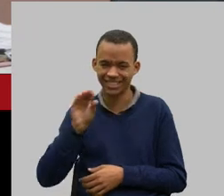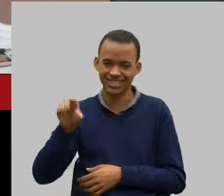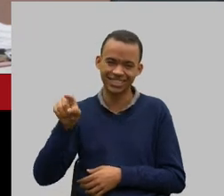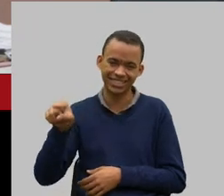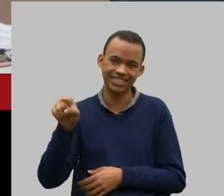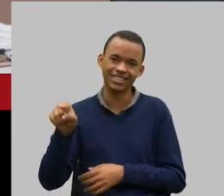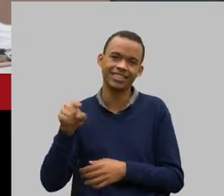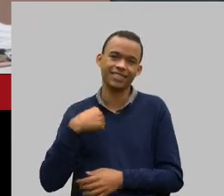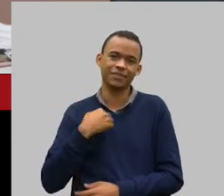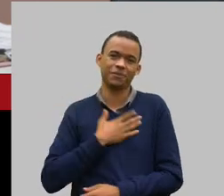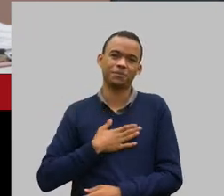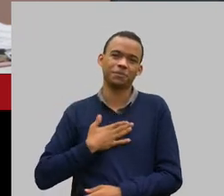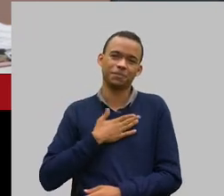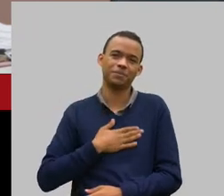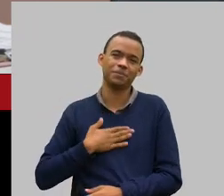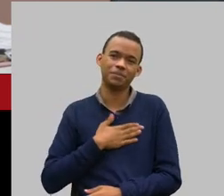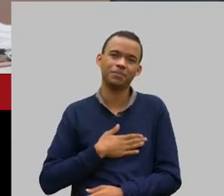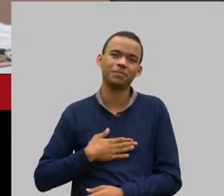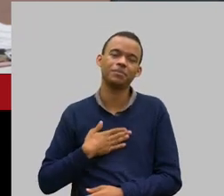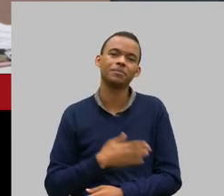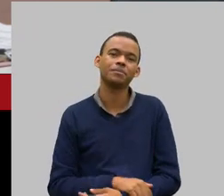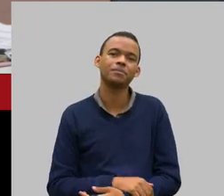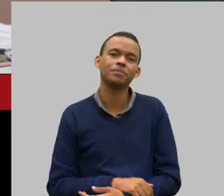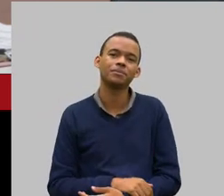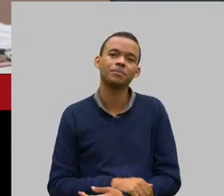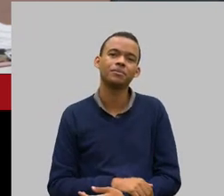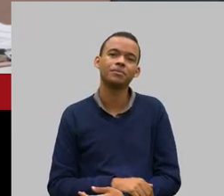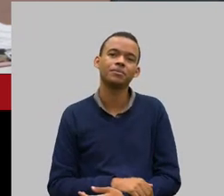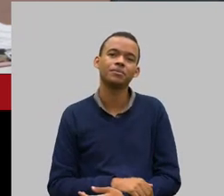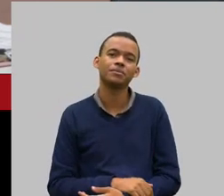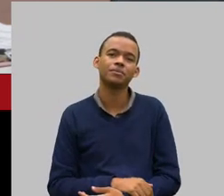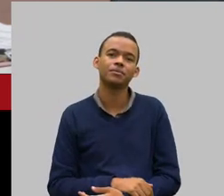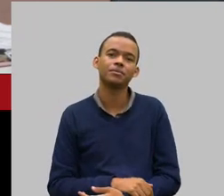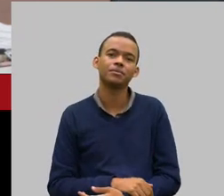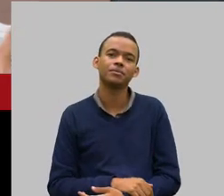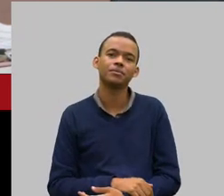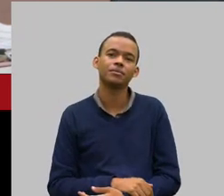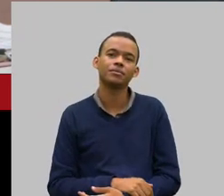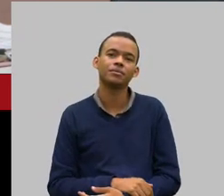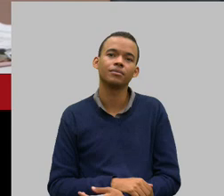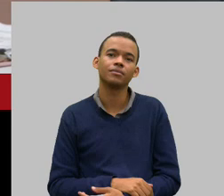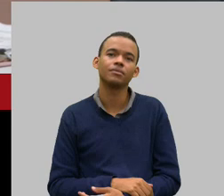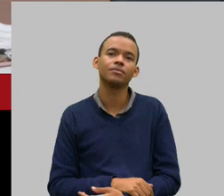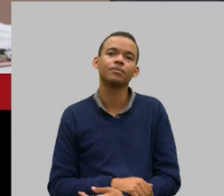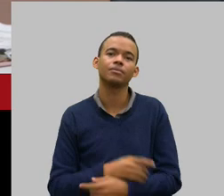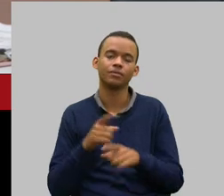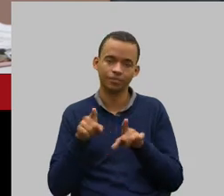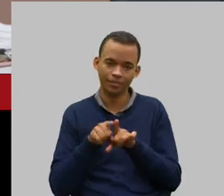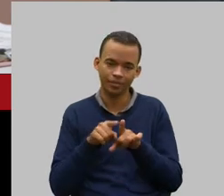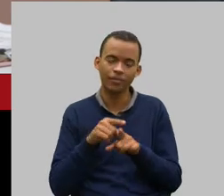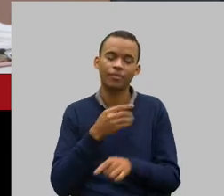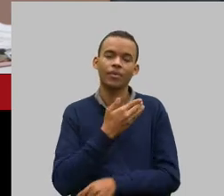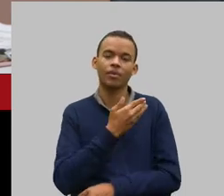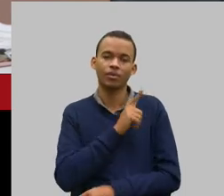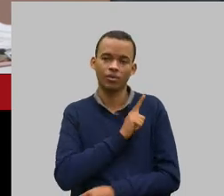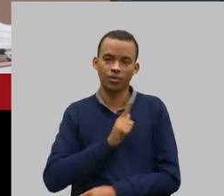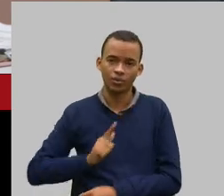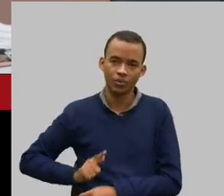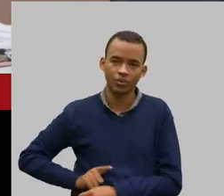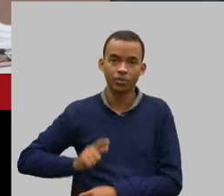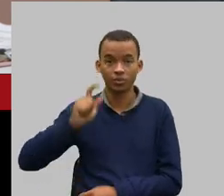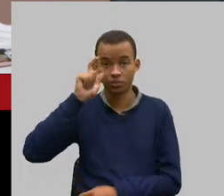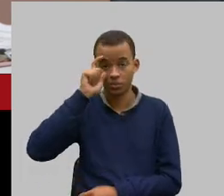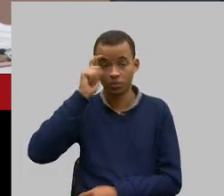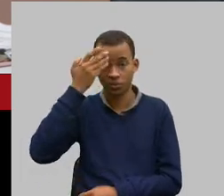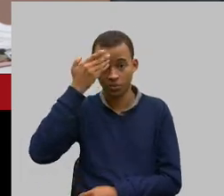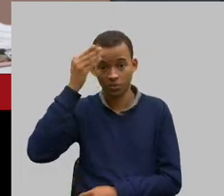gostaria de dizer aqui que o governo Romeo Zema eu sou defensora trabalho aqui dentro Mas tem uma dívida